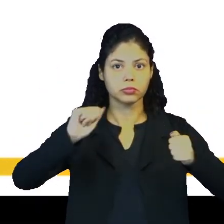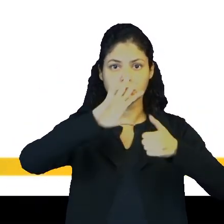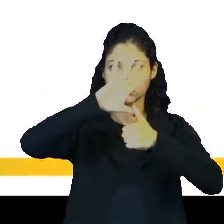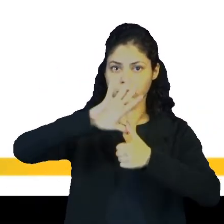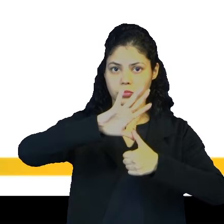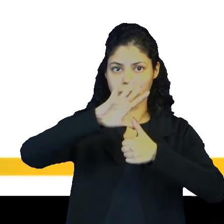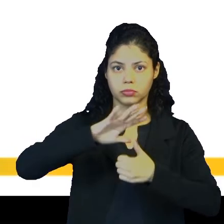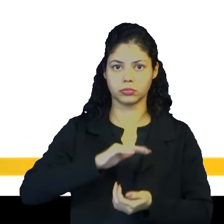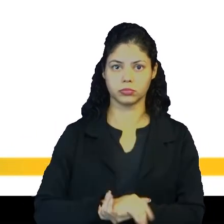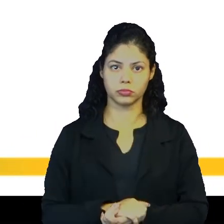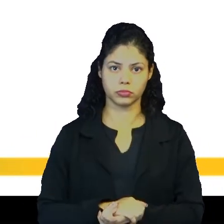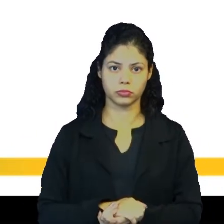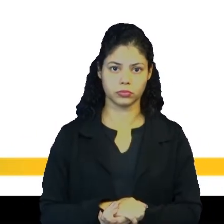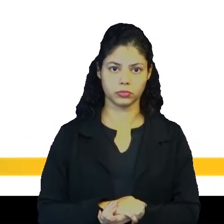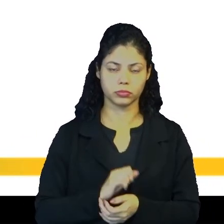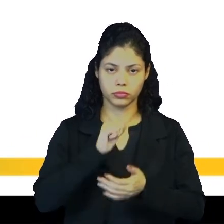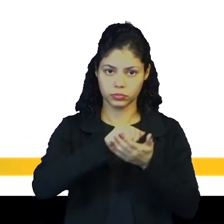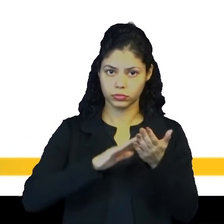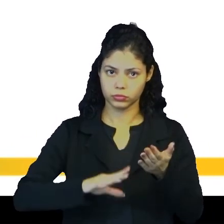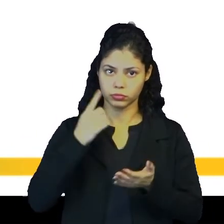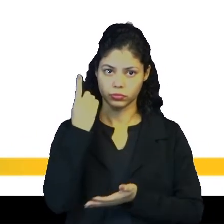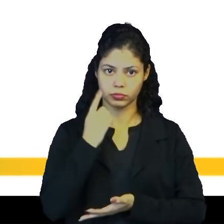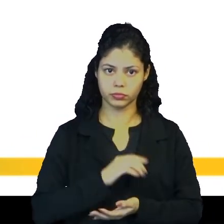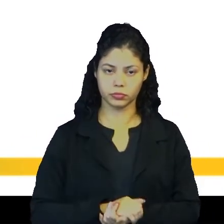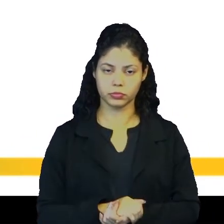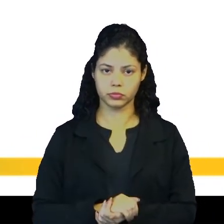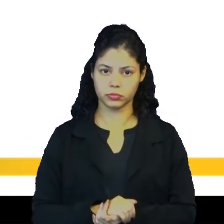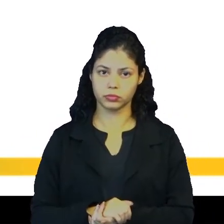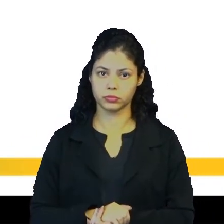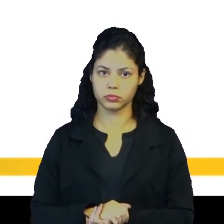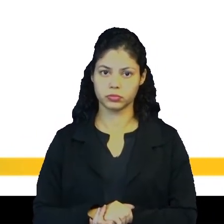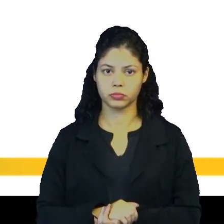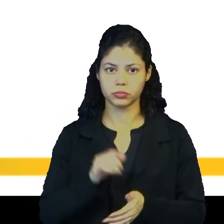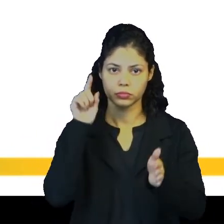Sul. Vamos lá, mais uma questão.